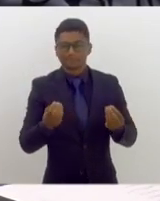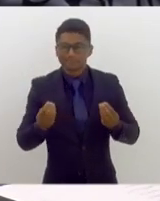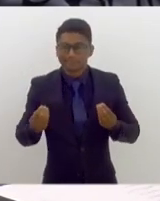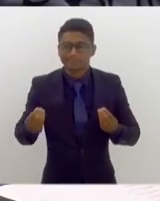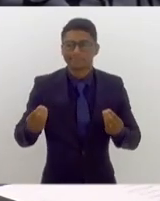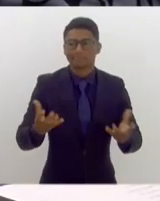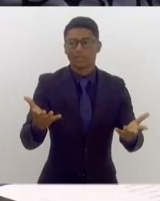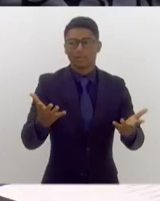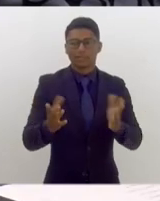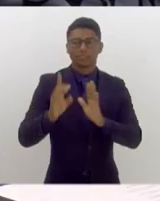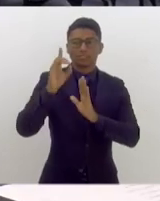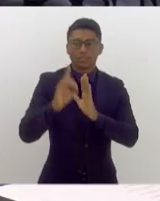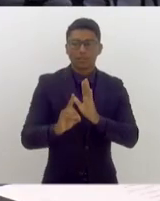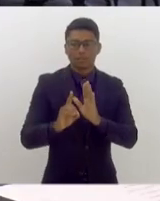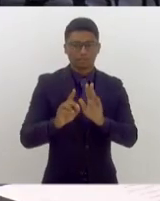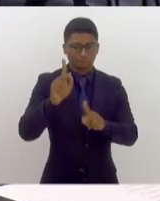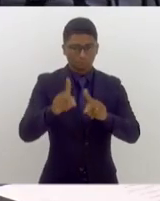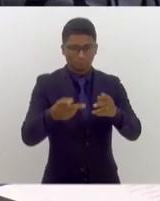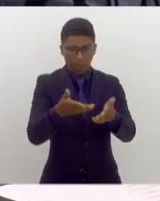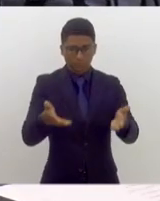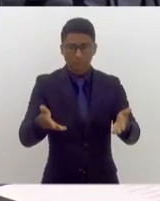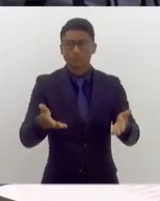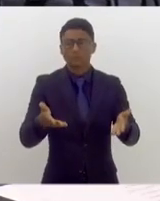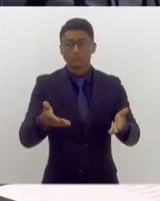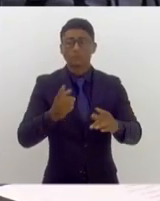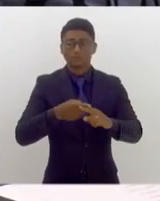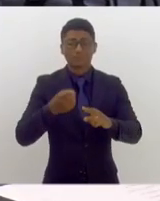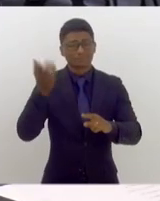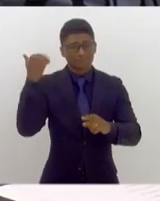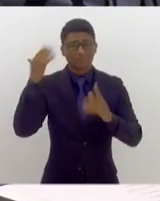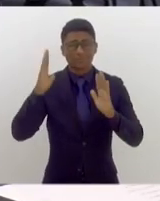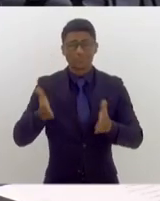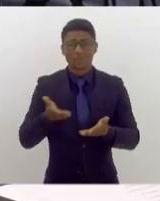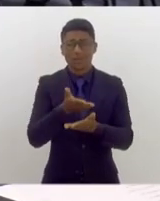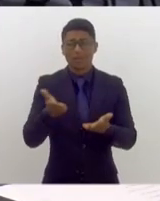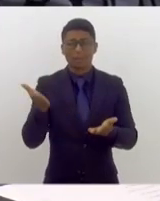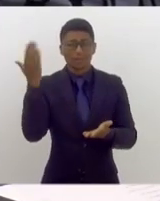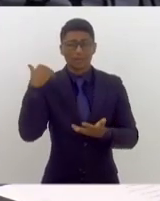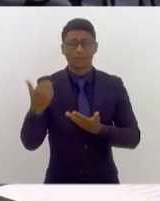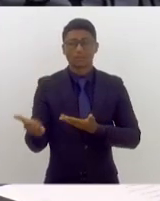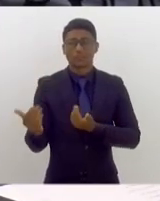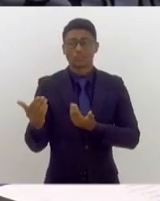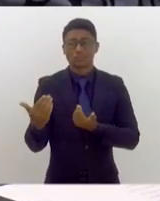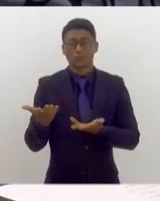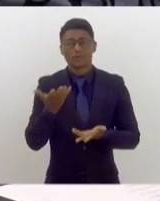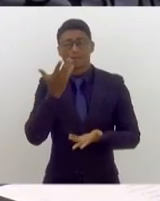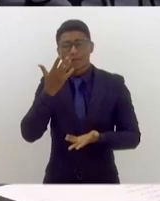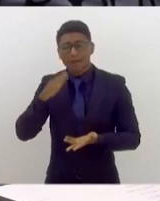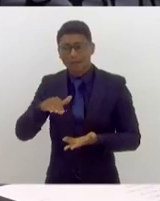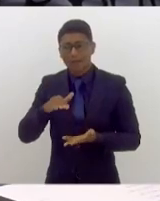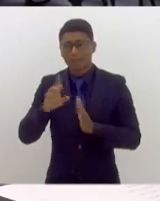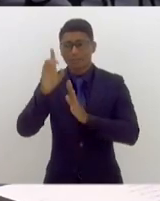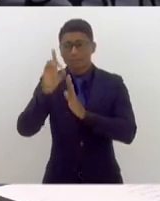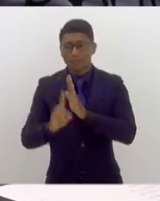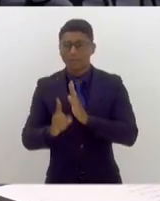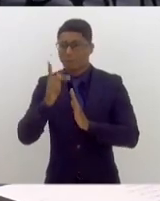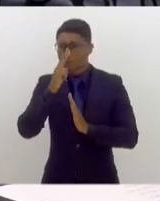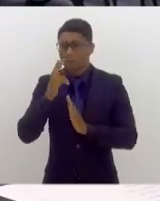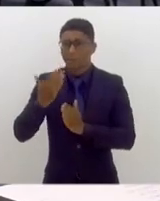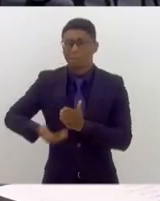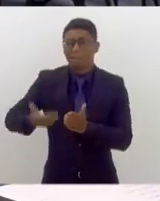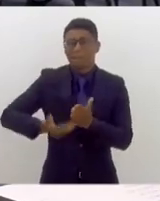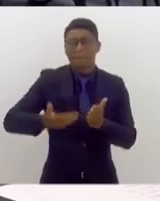à população que já teve esse direito negado enquanto adolescente, enquanto criança, e a gente precisa